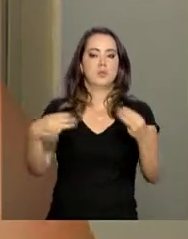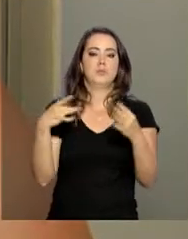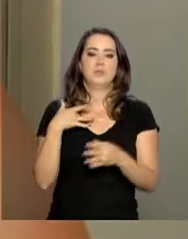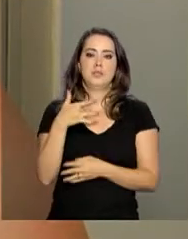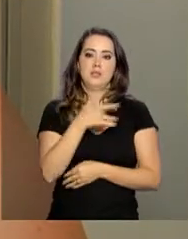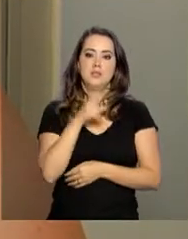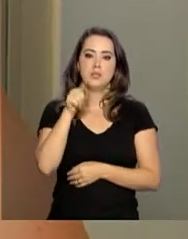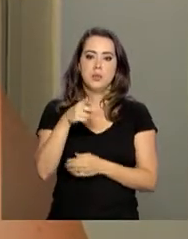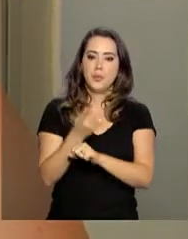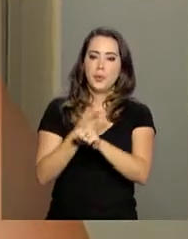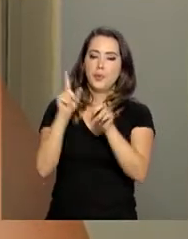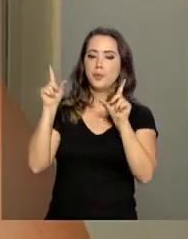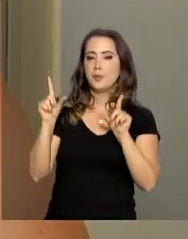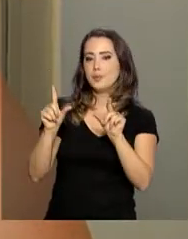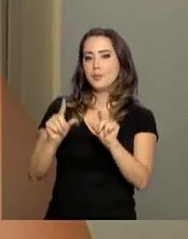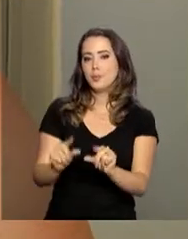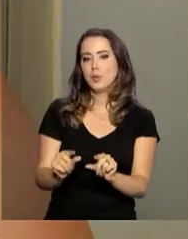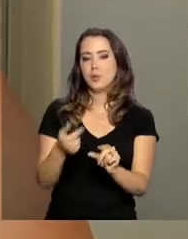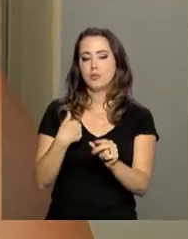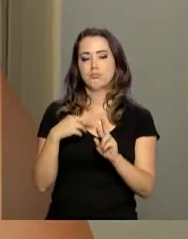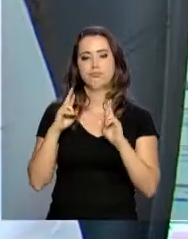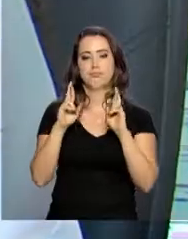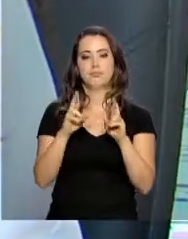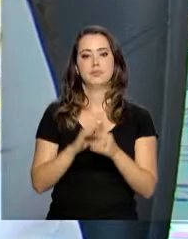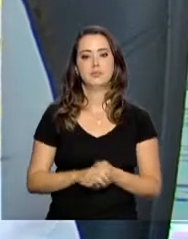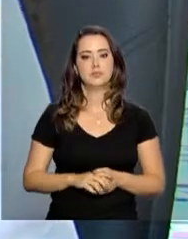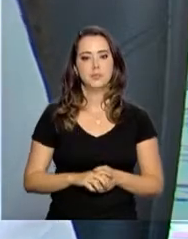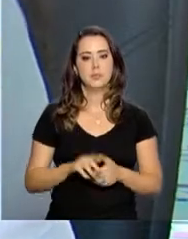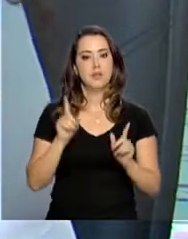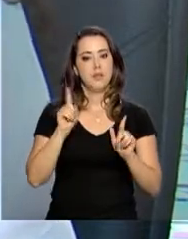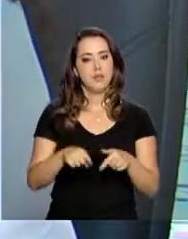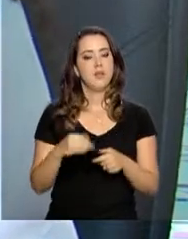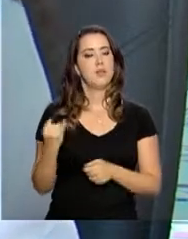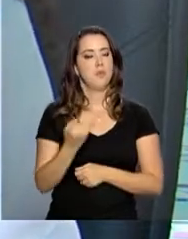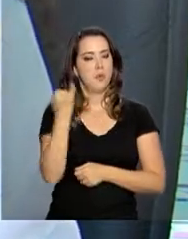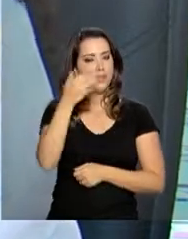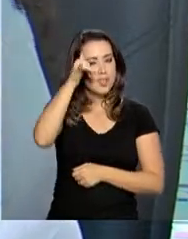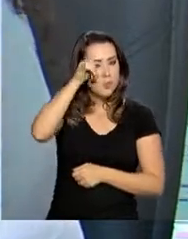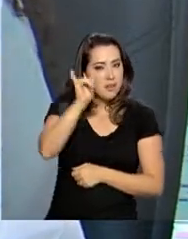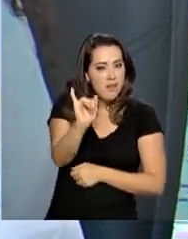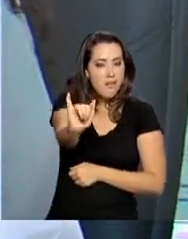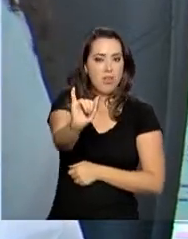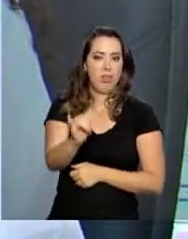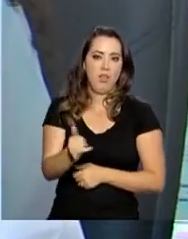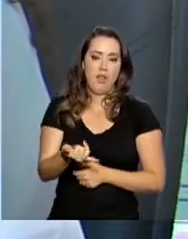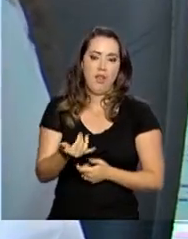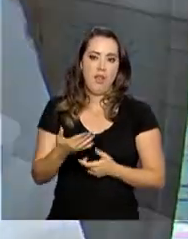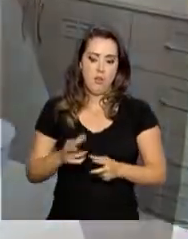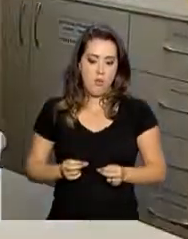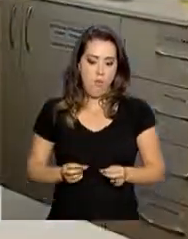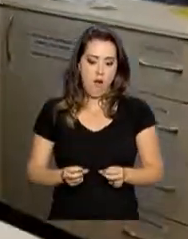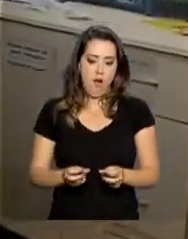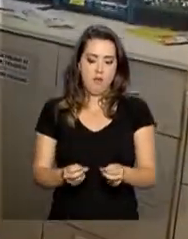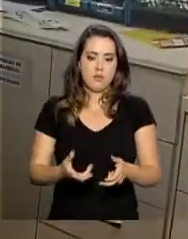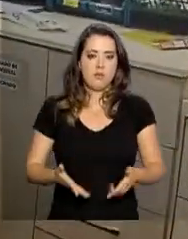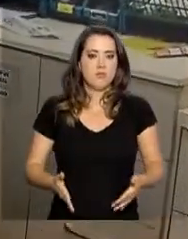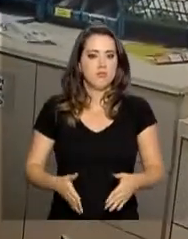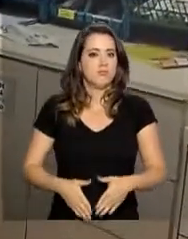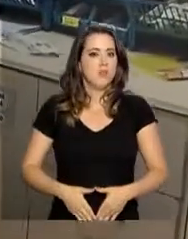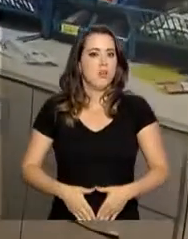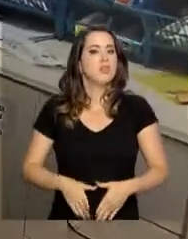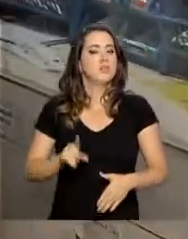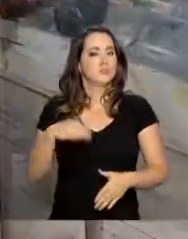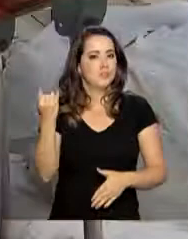tem sido muito abaixo da esperada, né? É uma prevenção enorme para uma doença